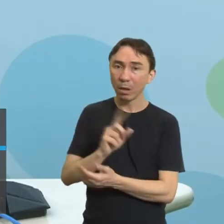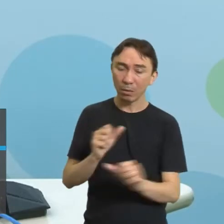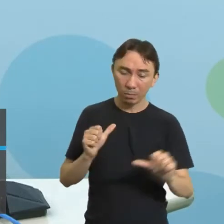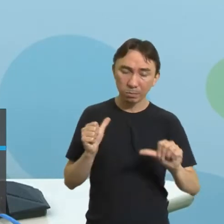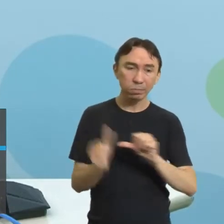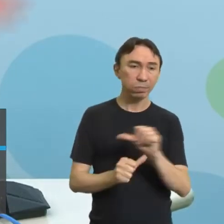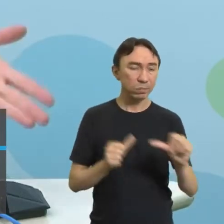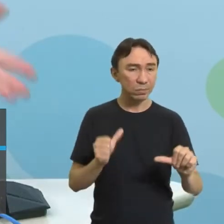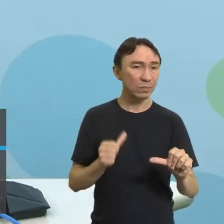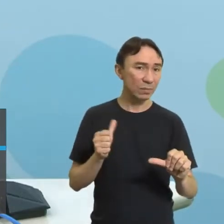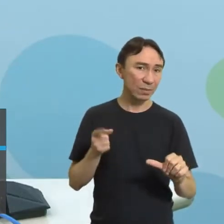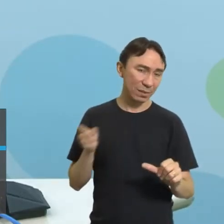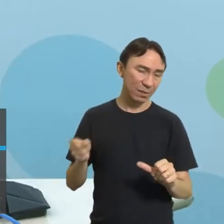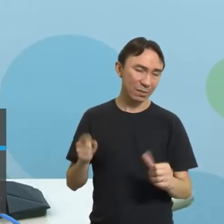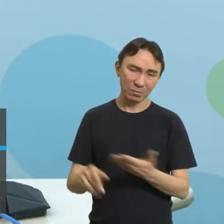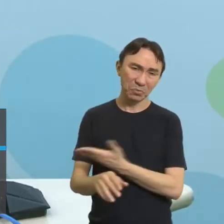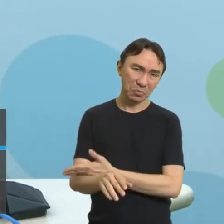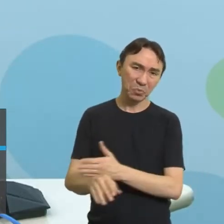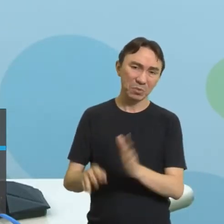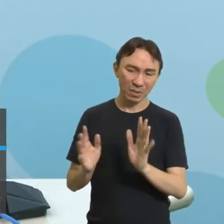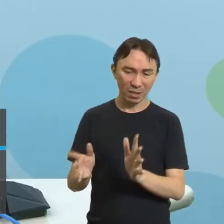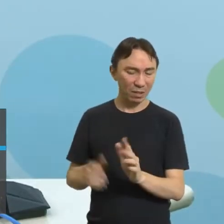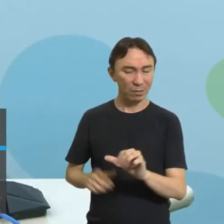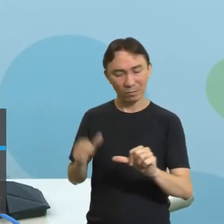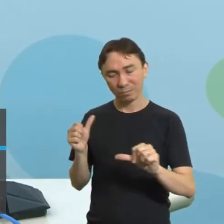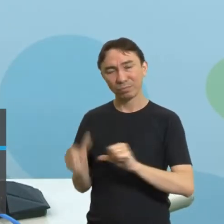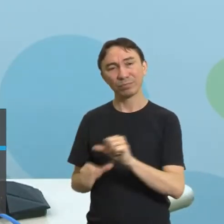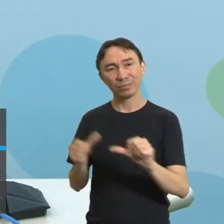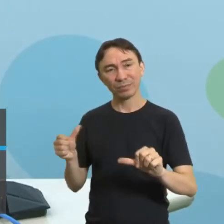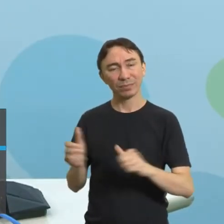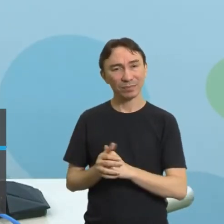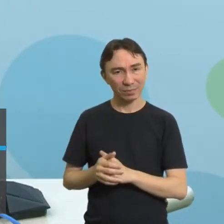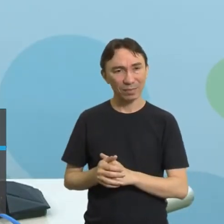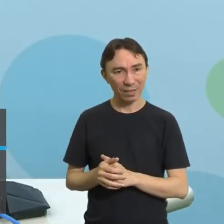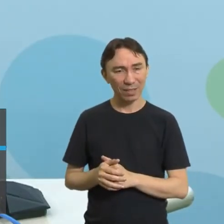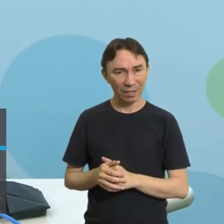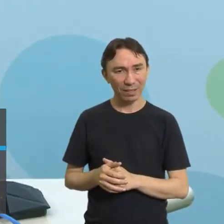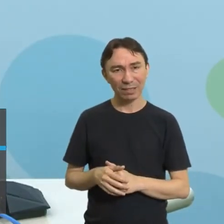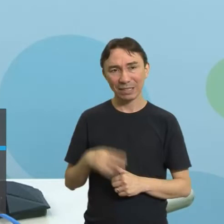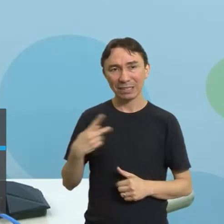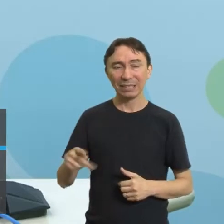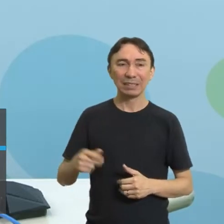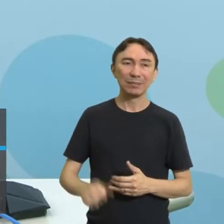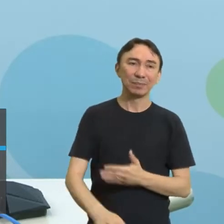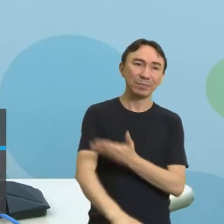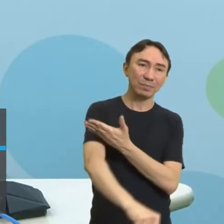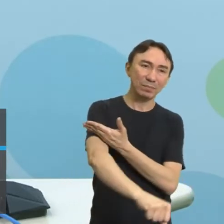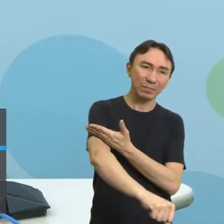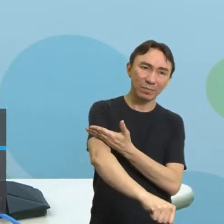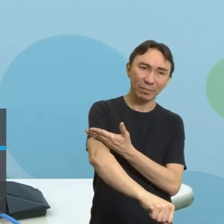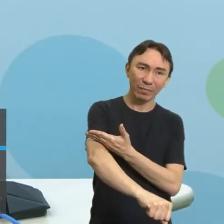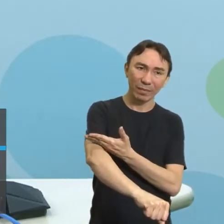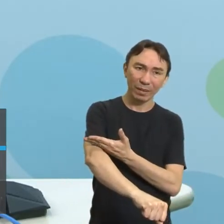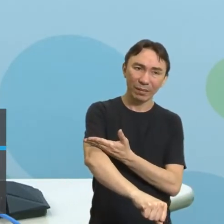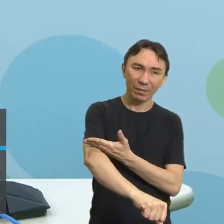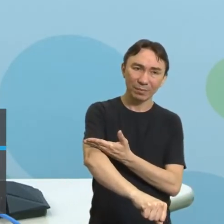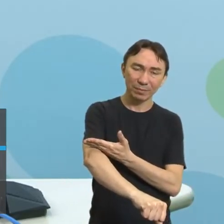eles estão habituados, né? A palavra habituado, ela tem um